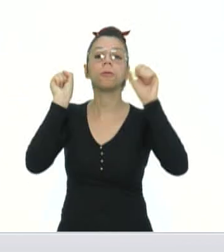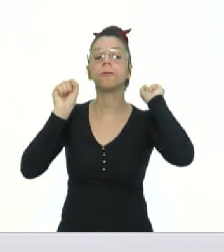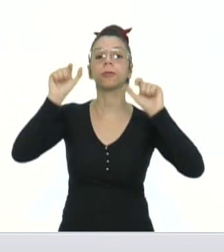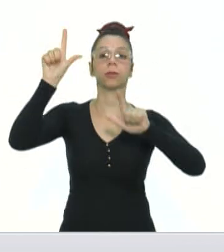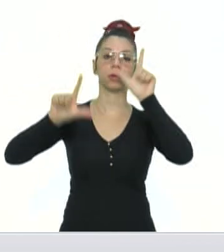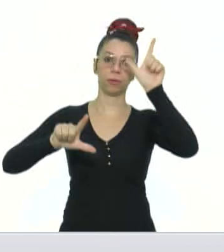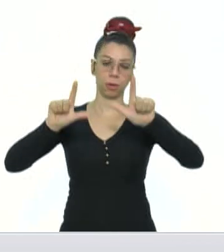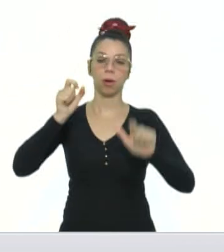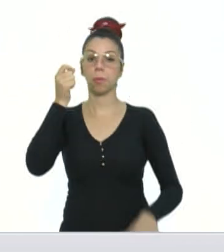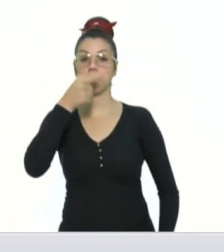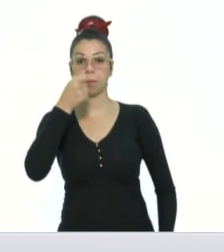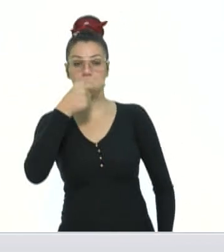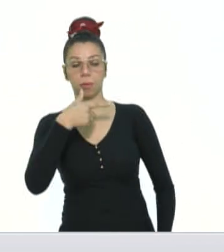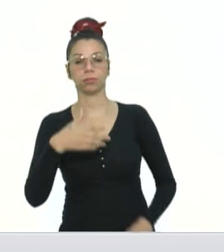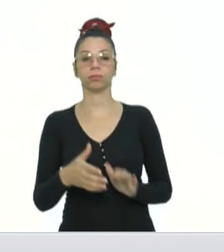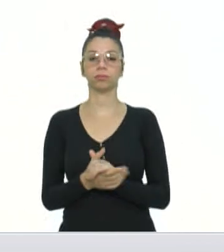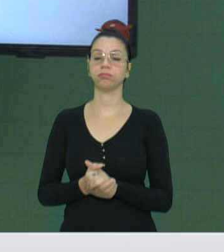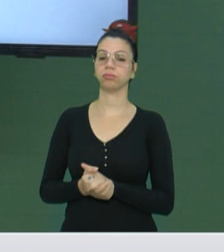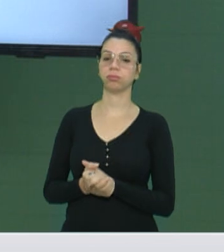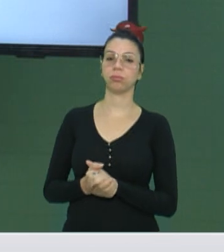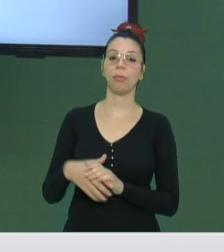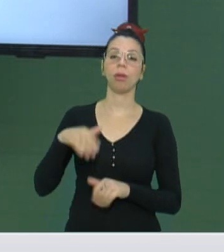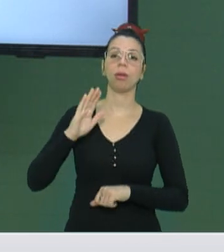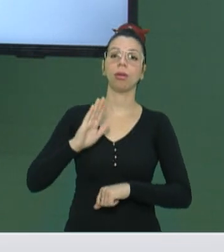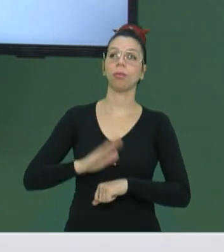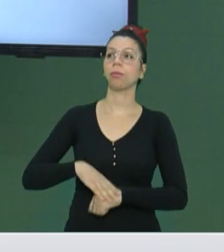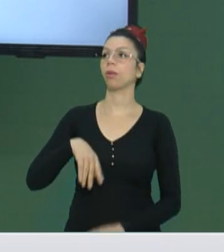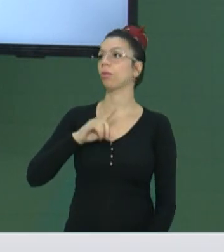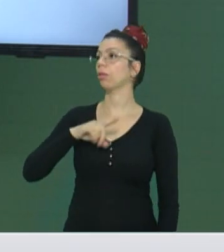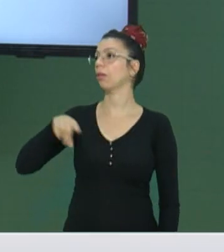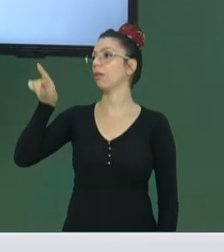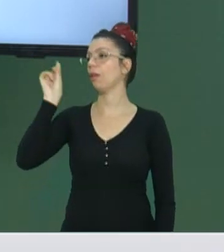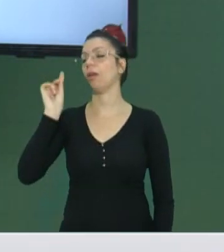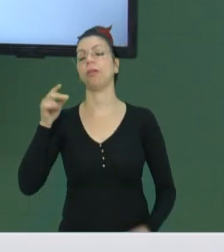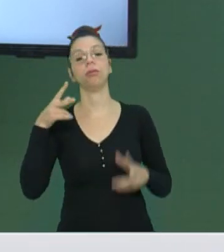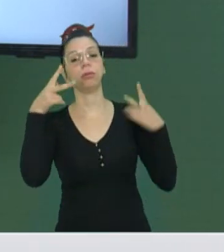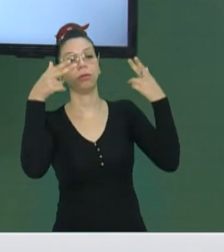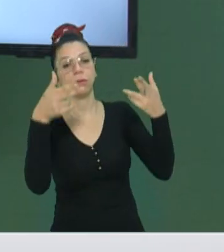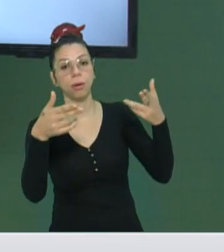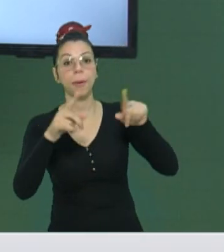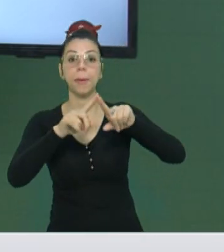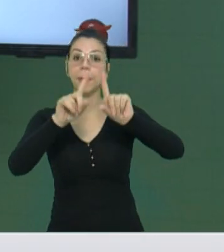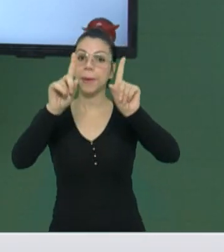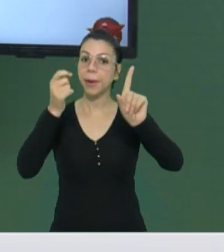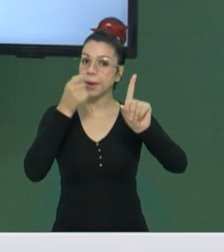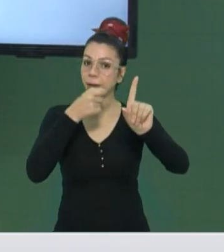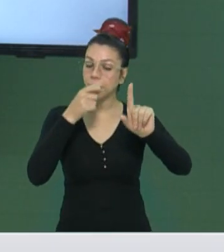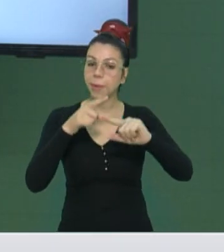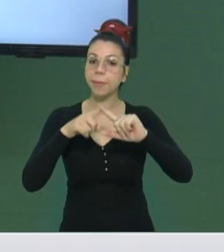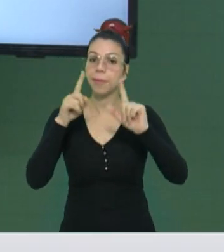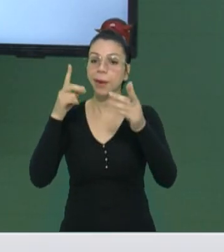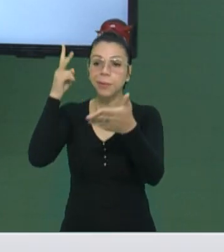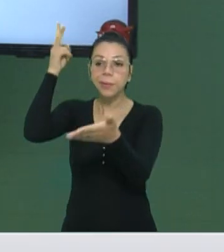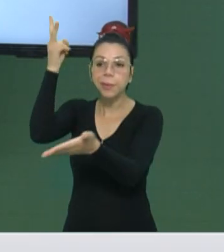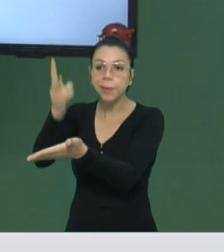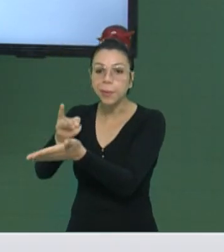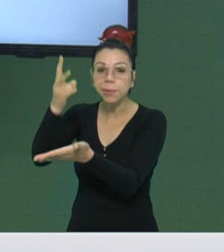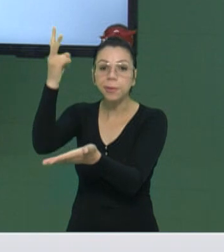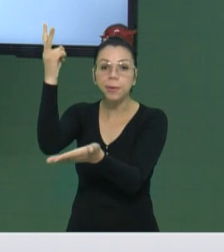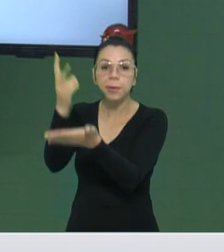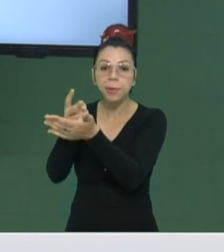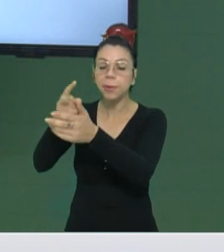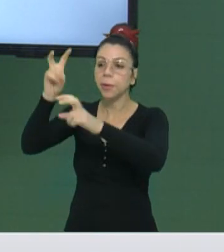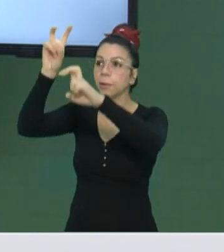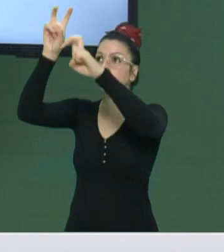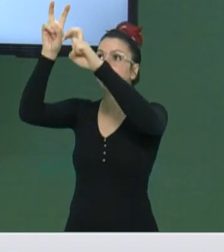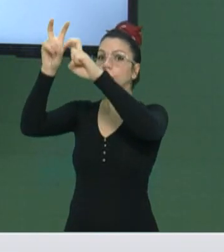humor. Meu Deus, a mesma coisa, isso é engraçado. Mas continua lá. No lugar dele